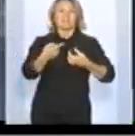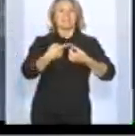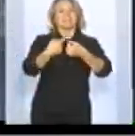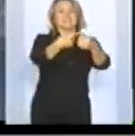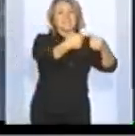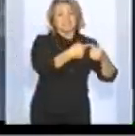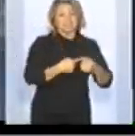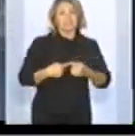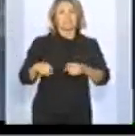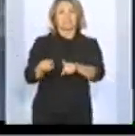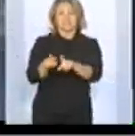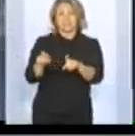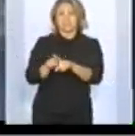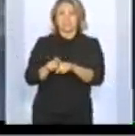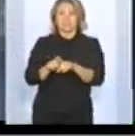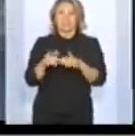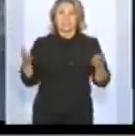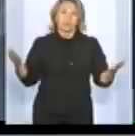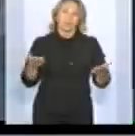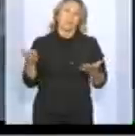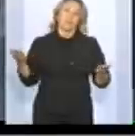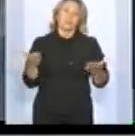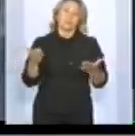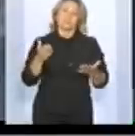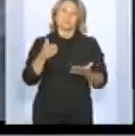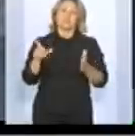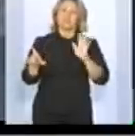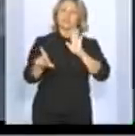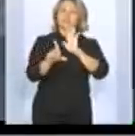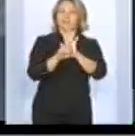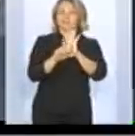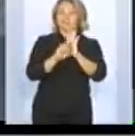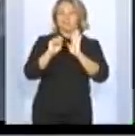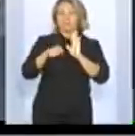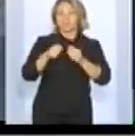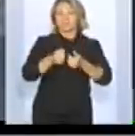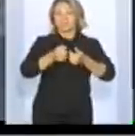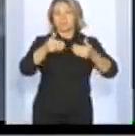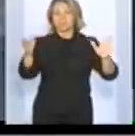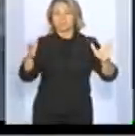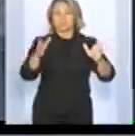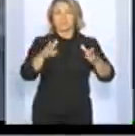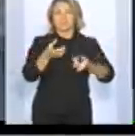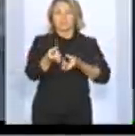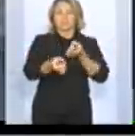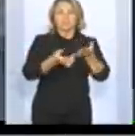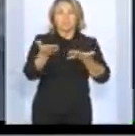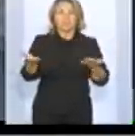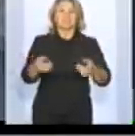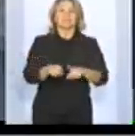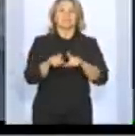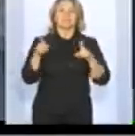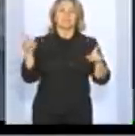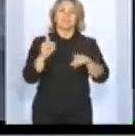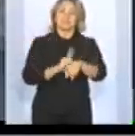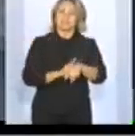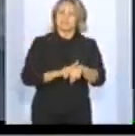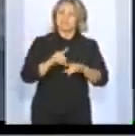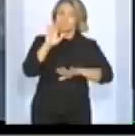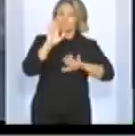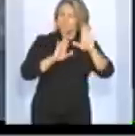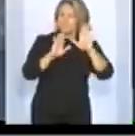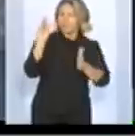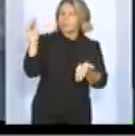Então, aparentemente, seria uma legislação que abriria um mercado, mas ao contrário, ao não fazer licitação, ao